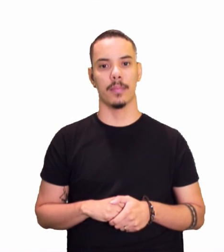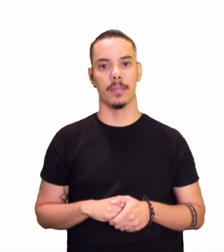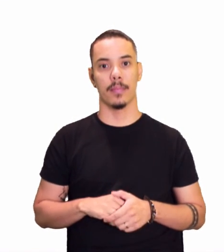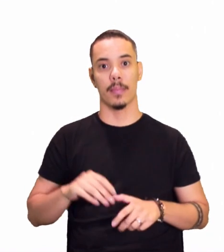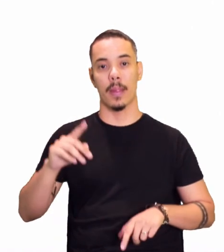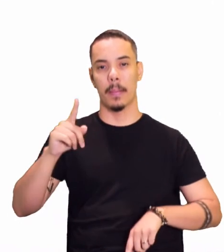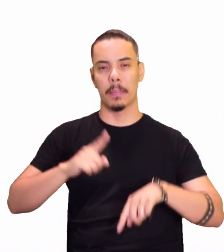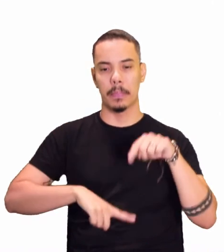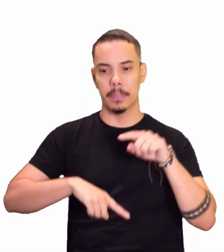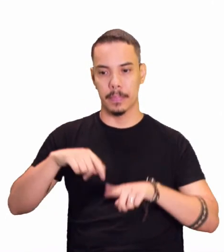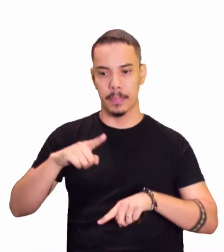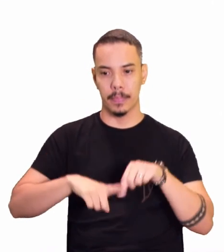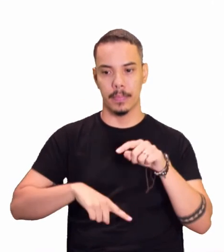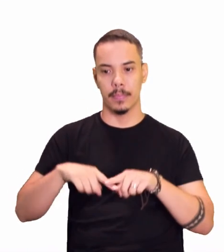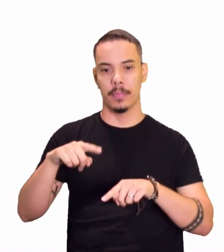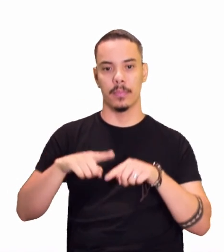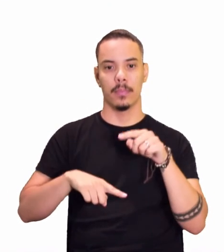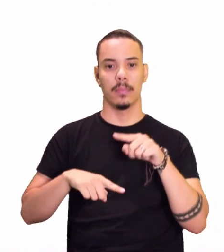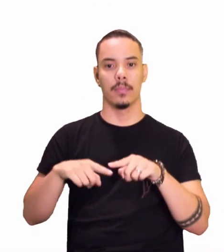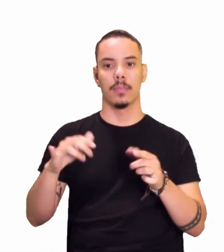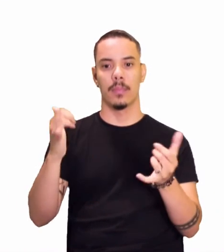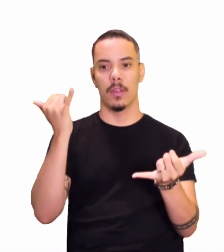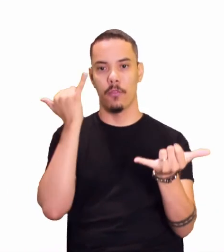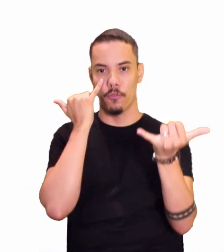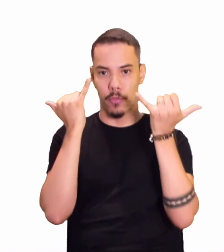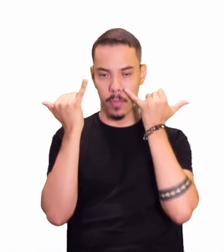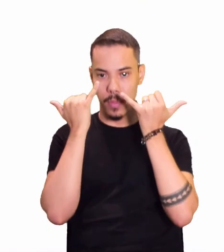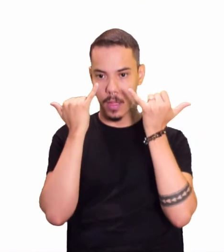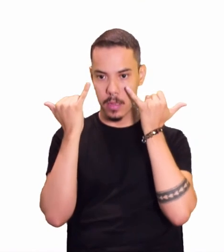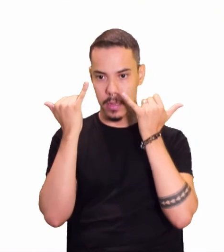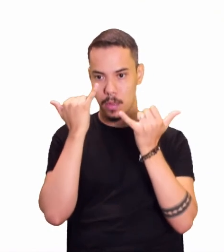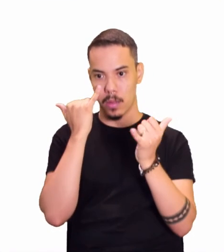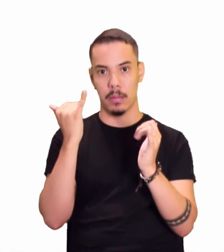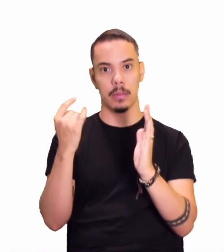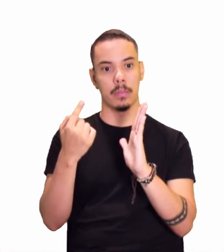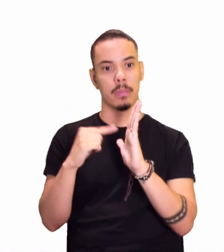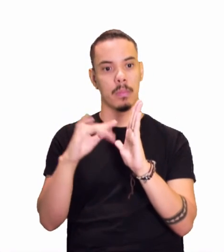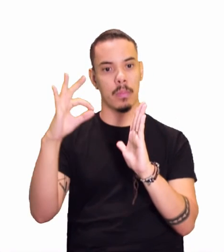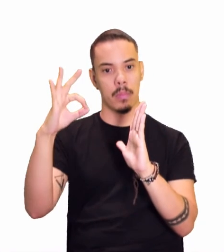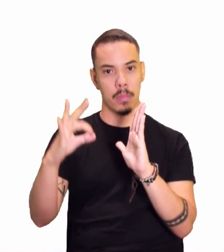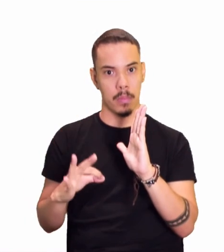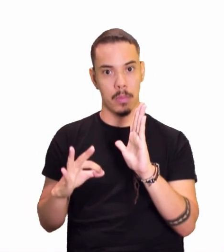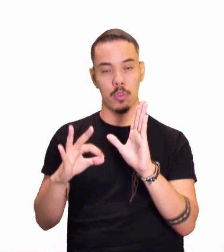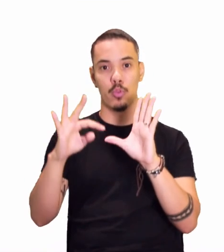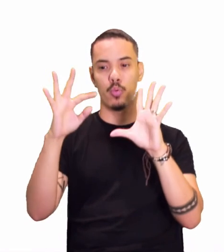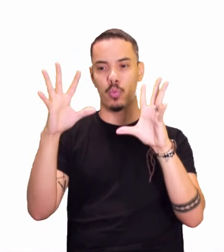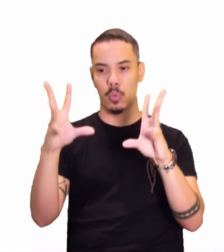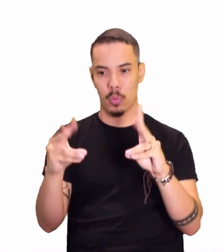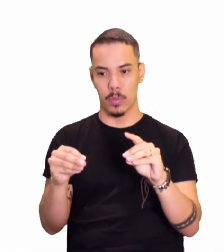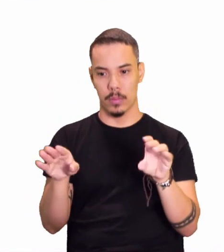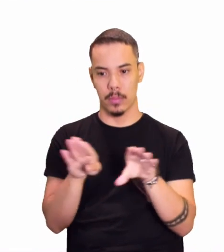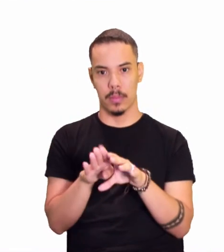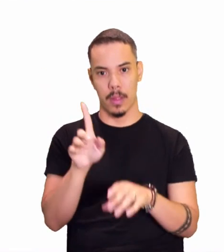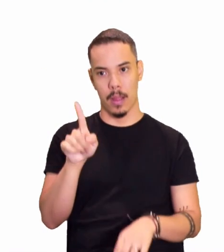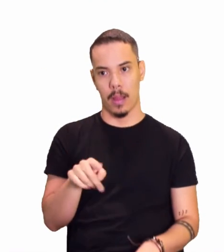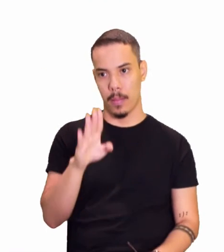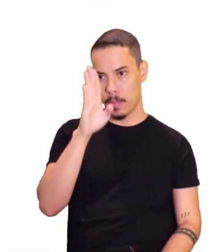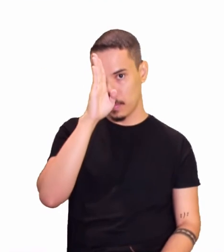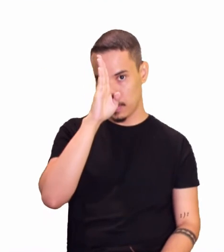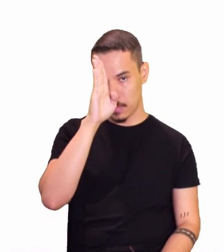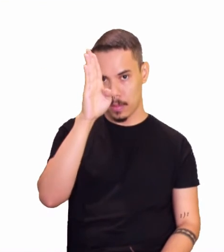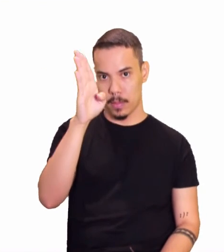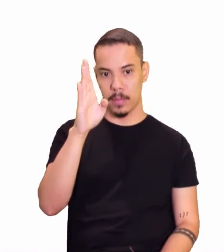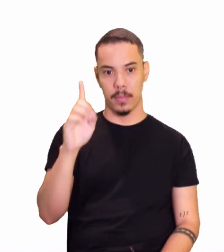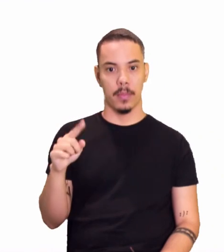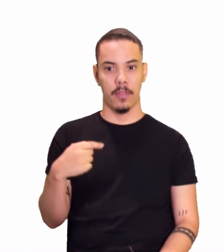coletar material, né? Vai coletar informações, dados pontuais. Por quê? Tudo isso serão fundamentais para você